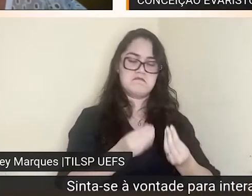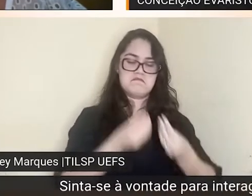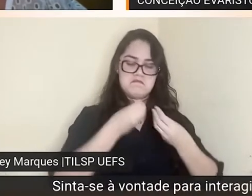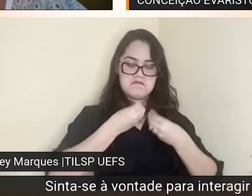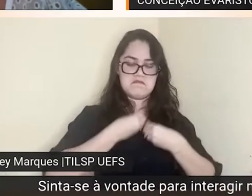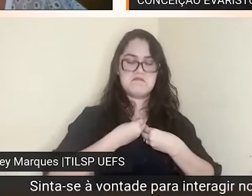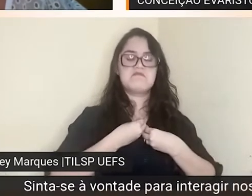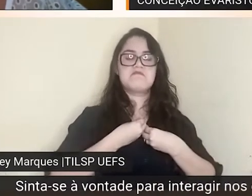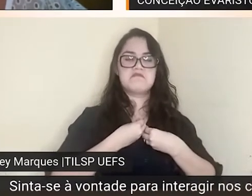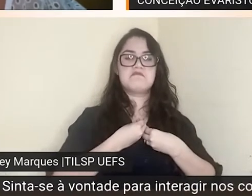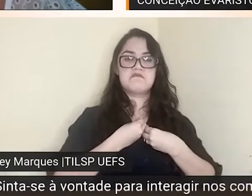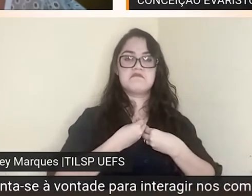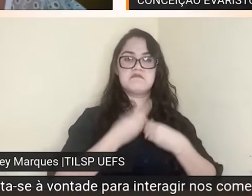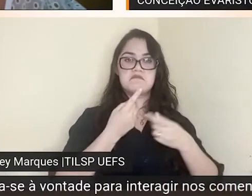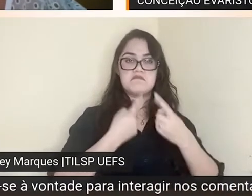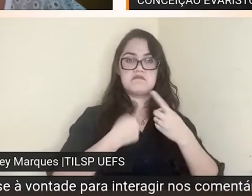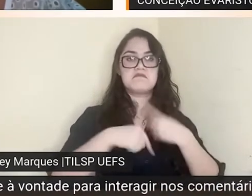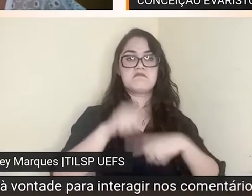me proporcionou isso.